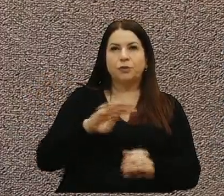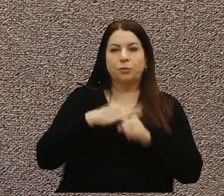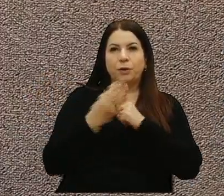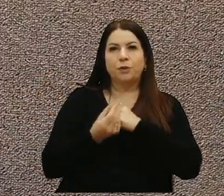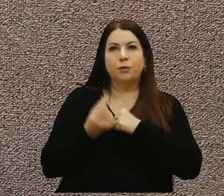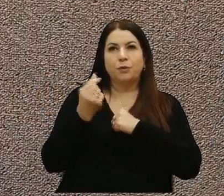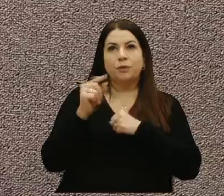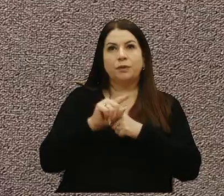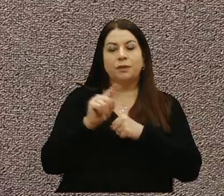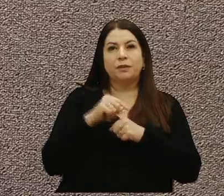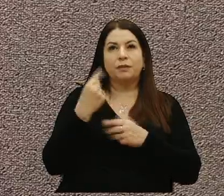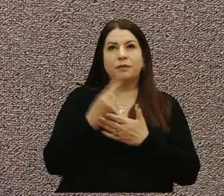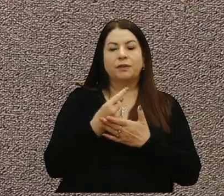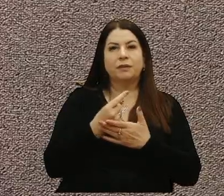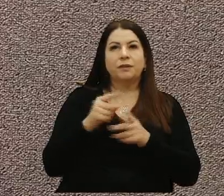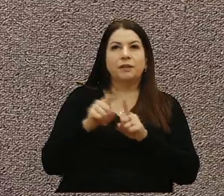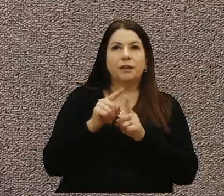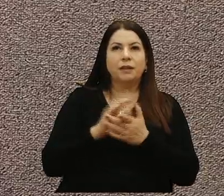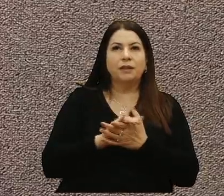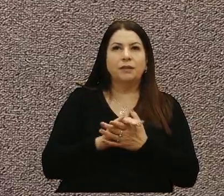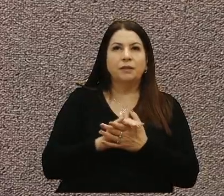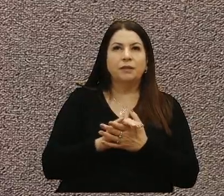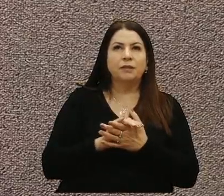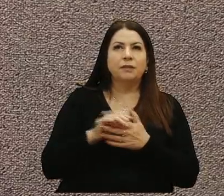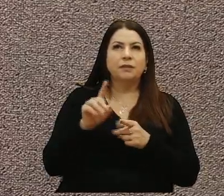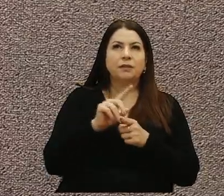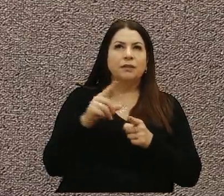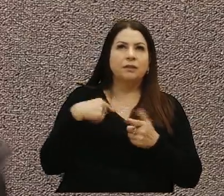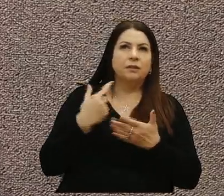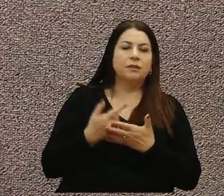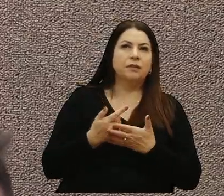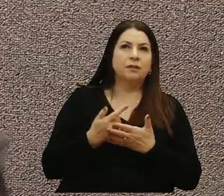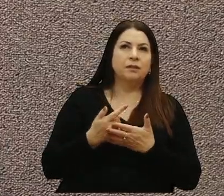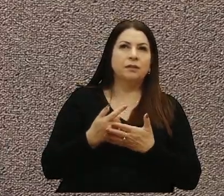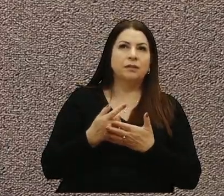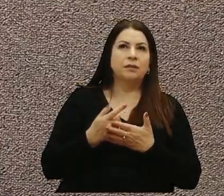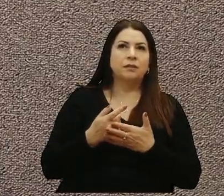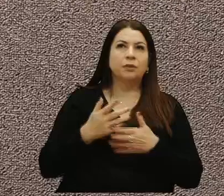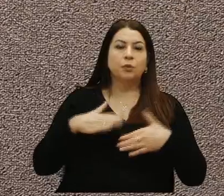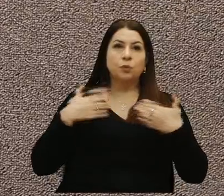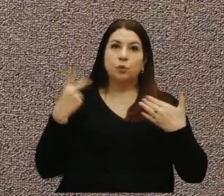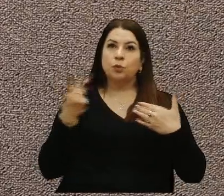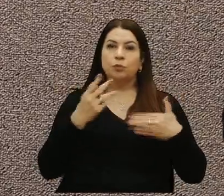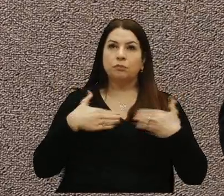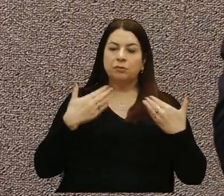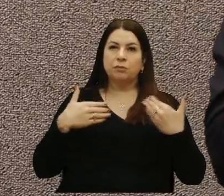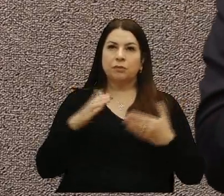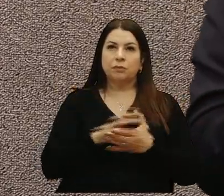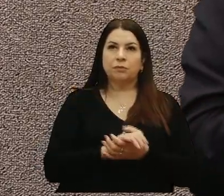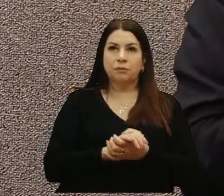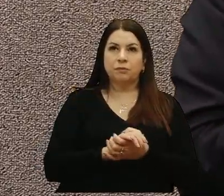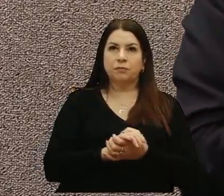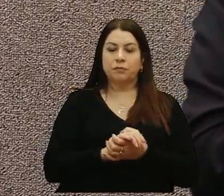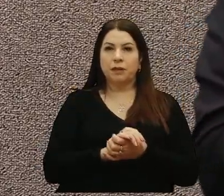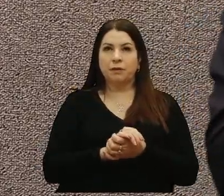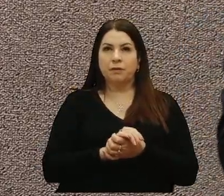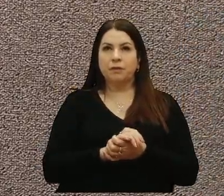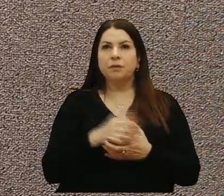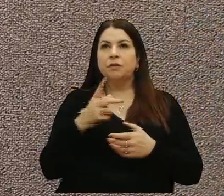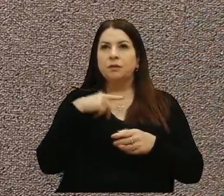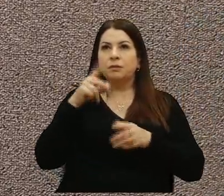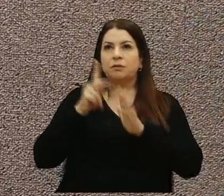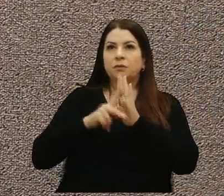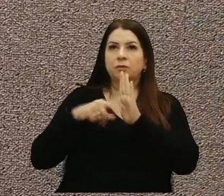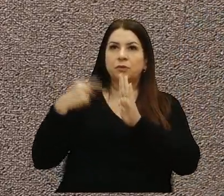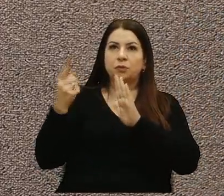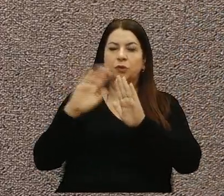disseram que Armindo Turra também estava aí, senhor presidente. Acho que nós dois fomos pegos de surpresa. Mas esse